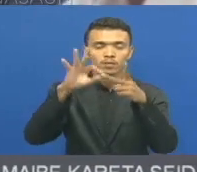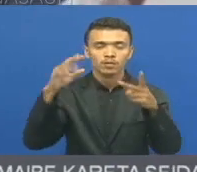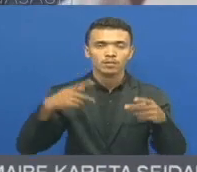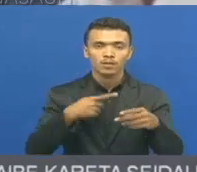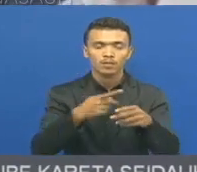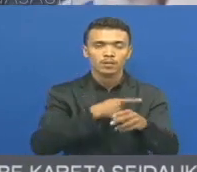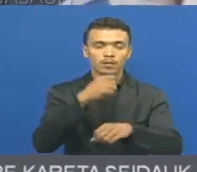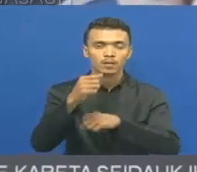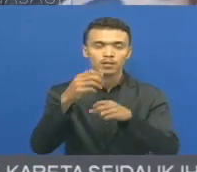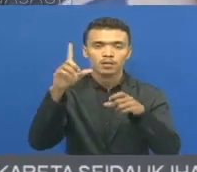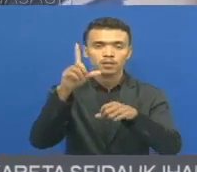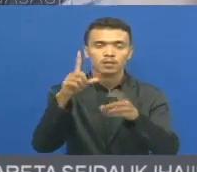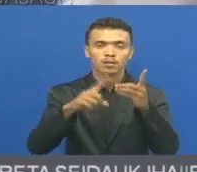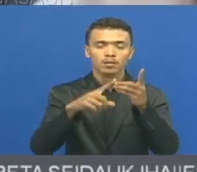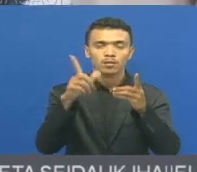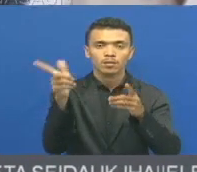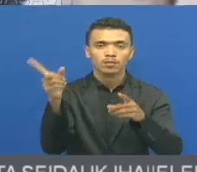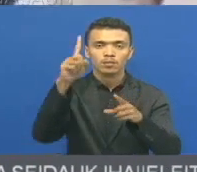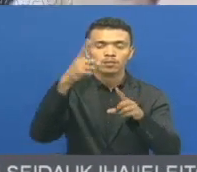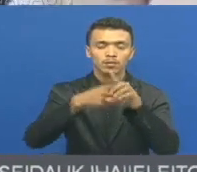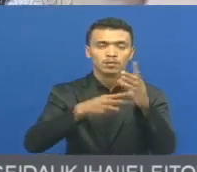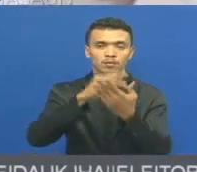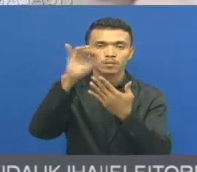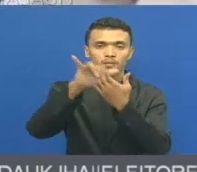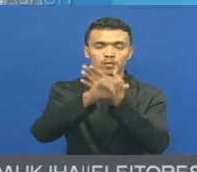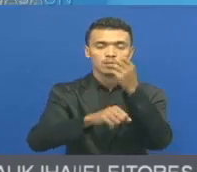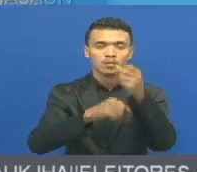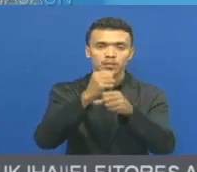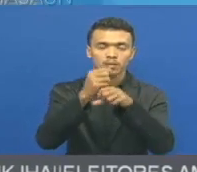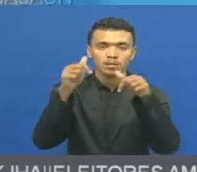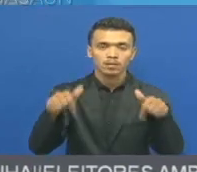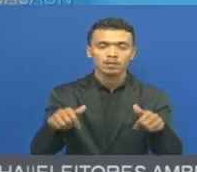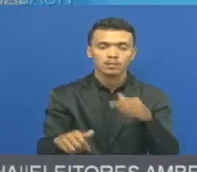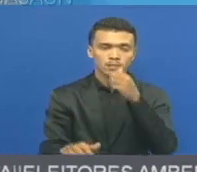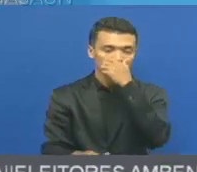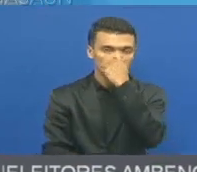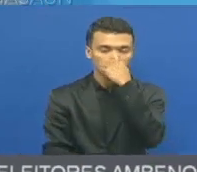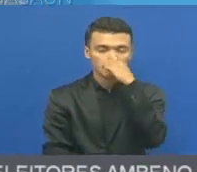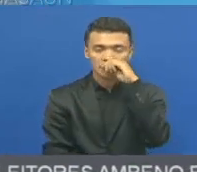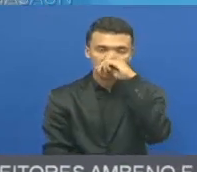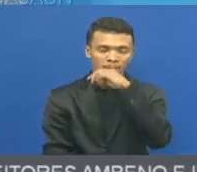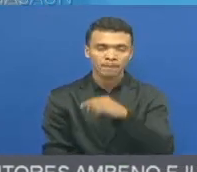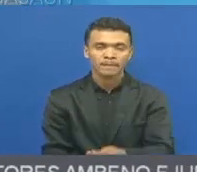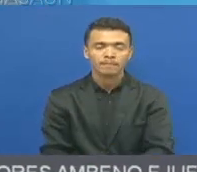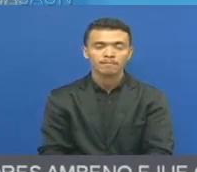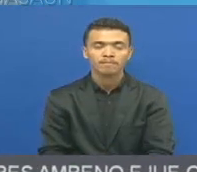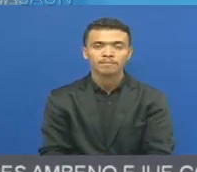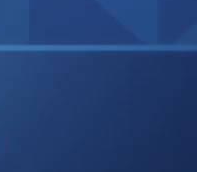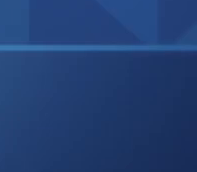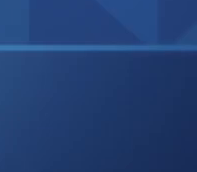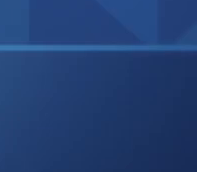parlamentar e a loro rua nulo recensia fulan maio tinané. Covalima, Santiago Muniz, ba RTTL.